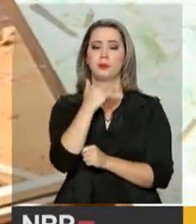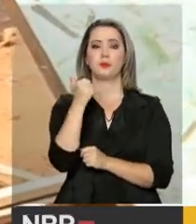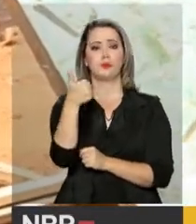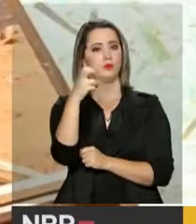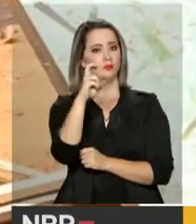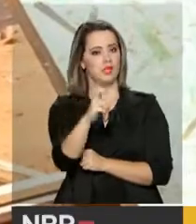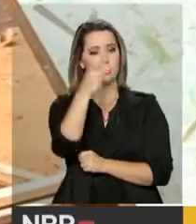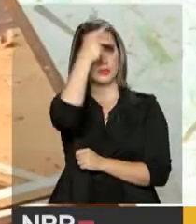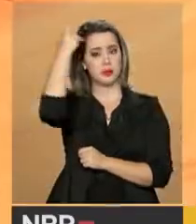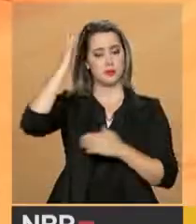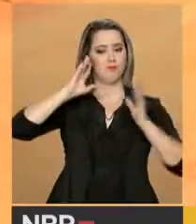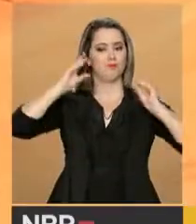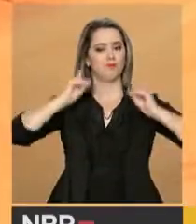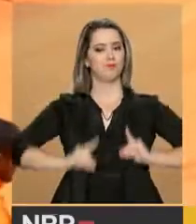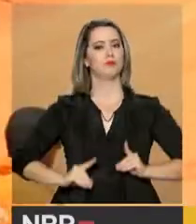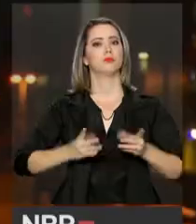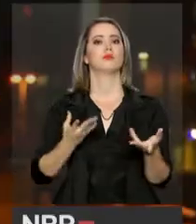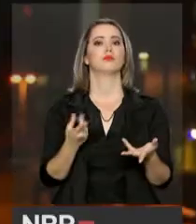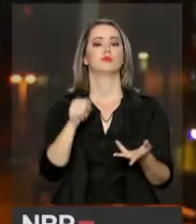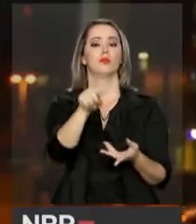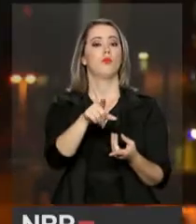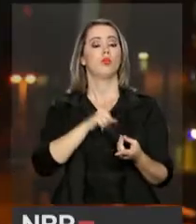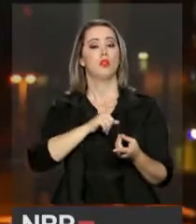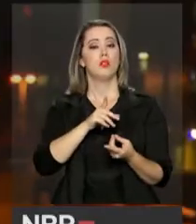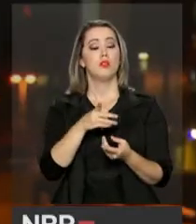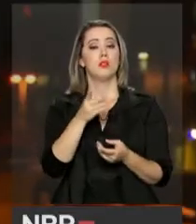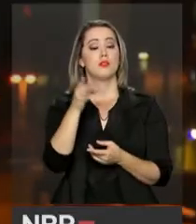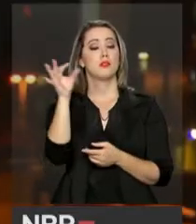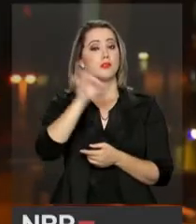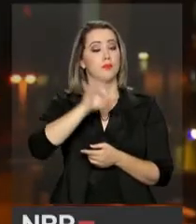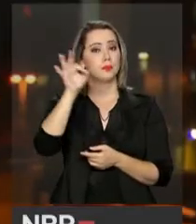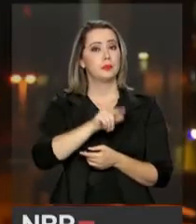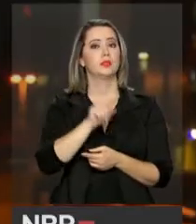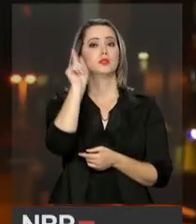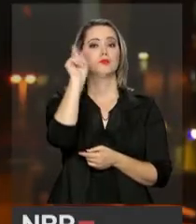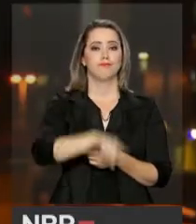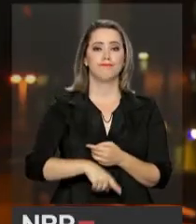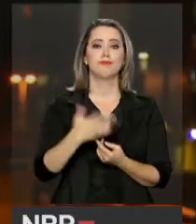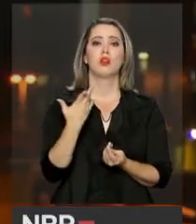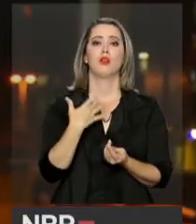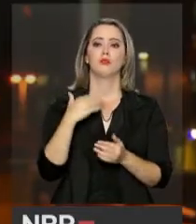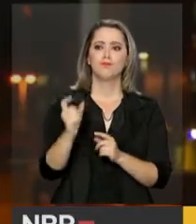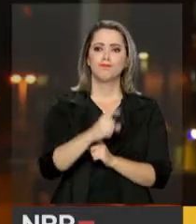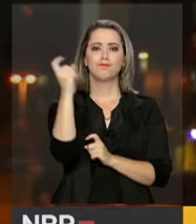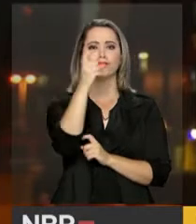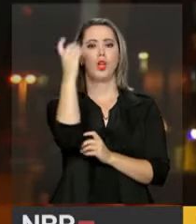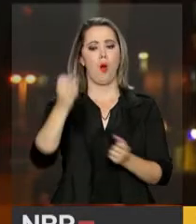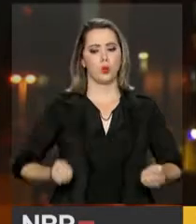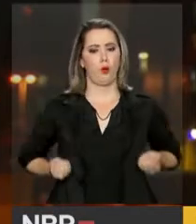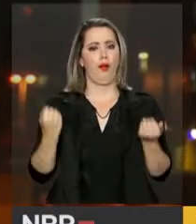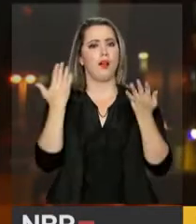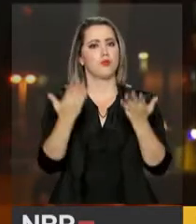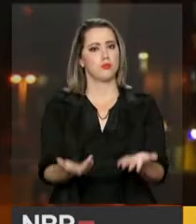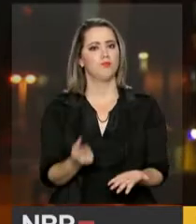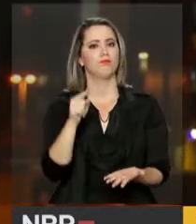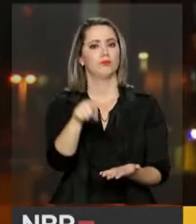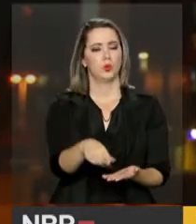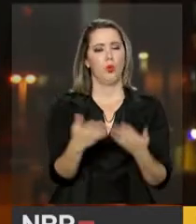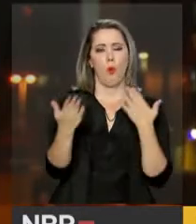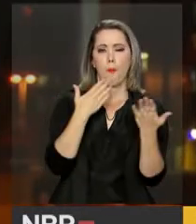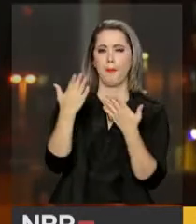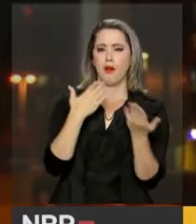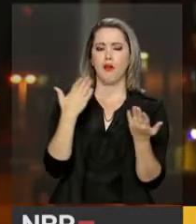mil incapacitados permanentes. Esta estatística tem um custo elevado. Utilizando estudos da